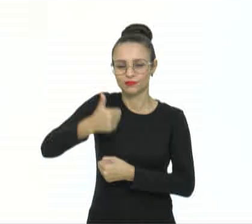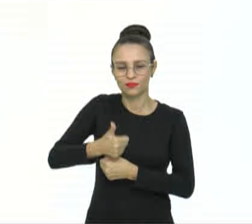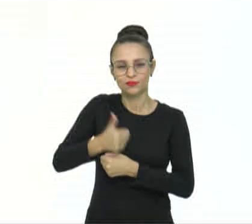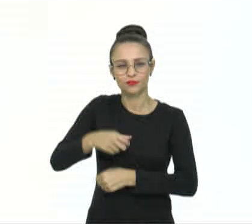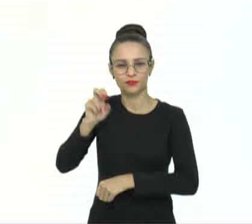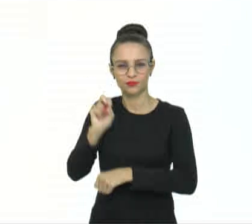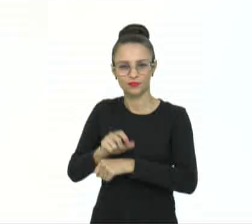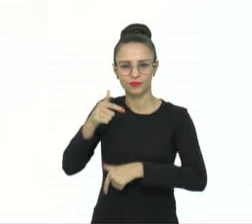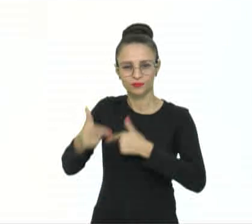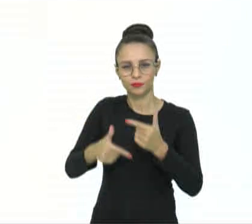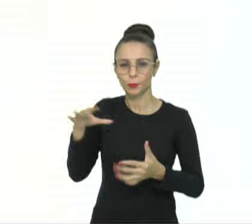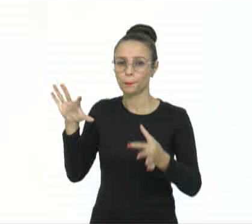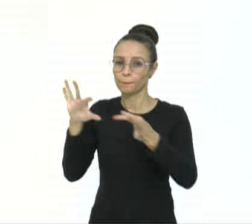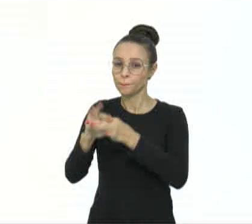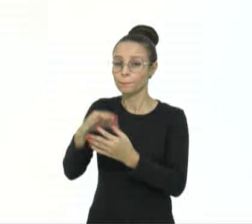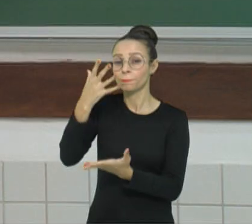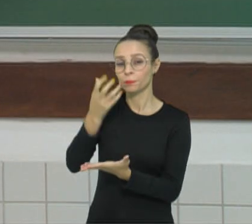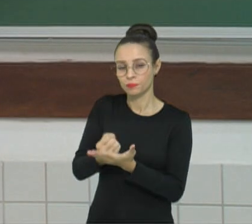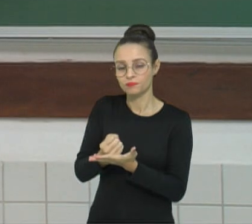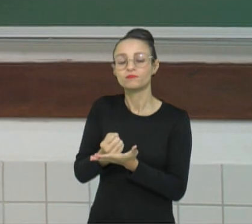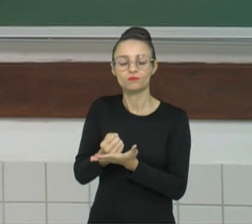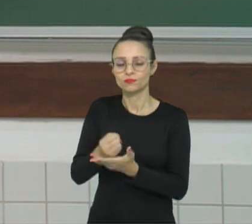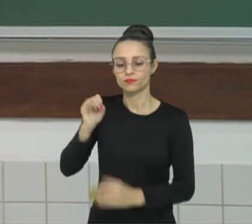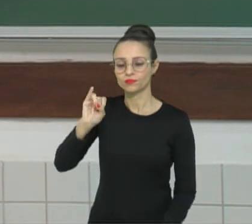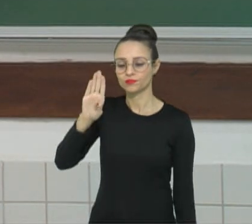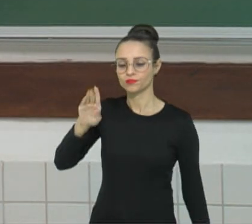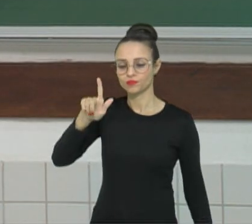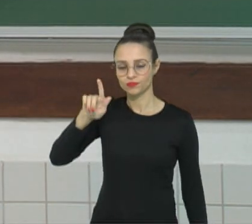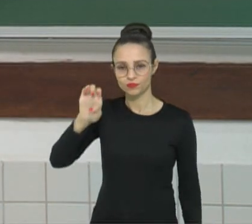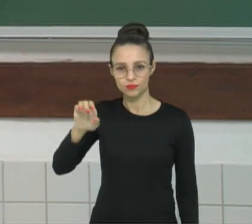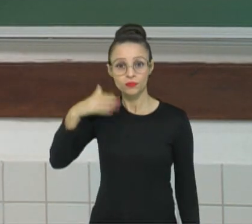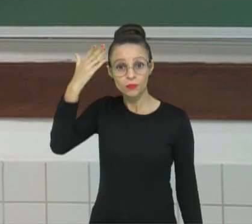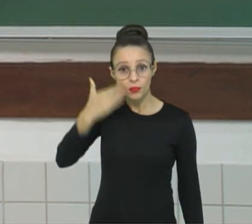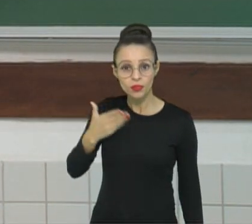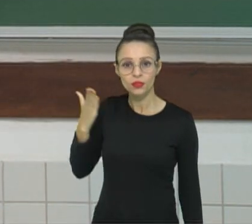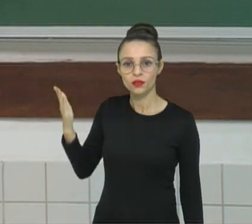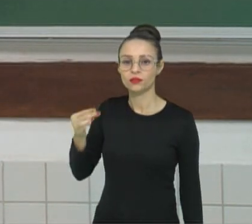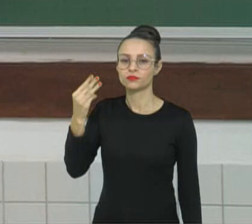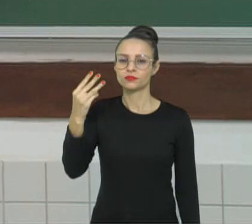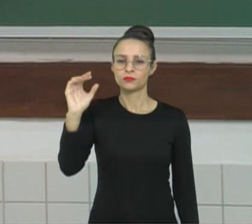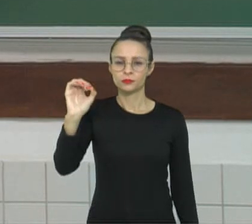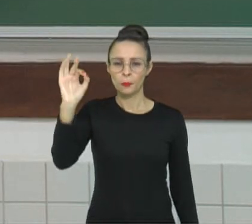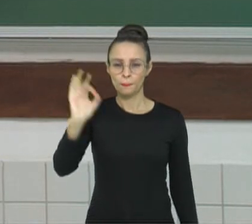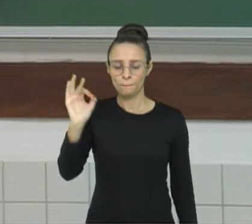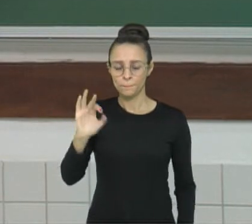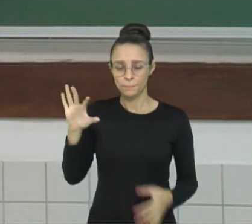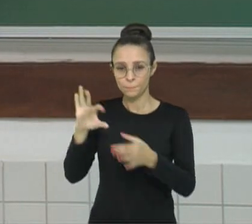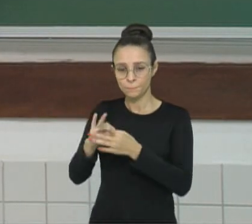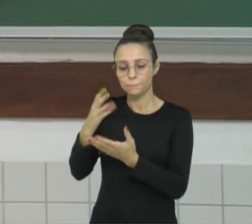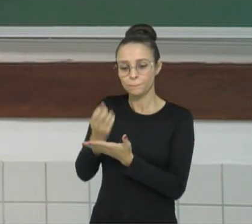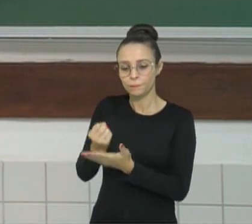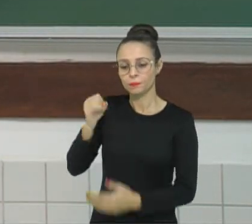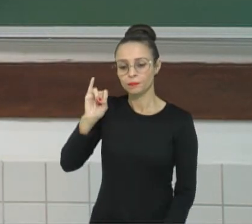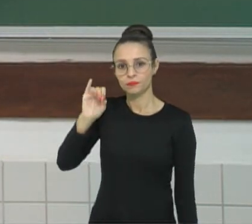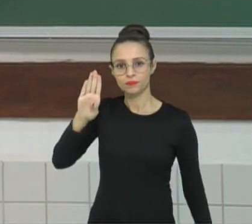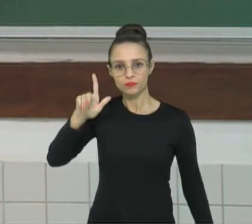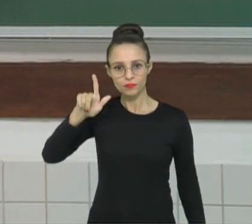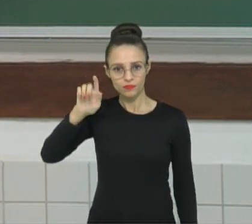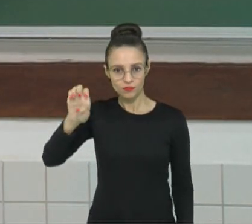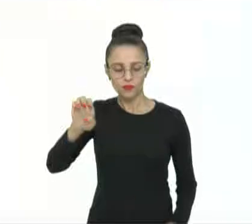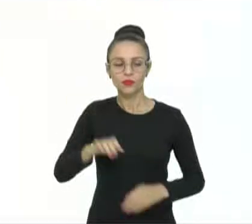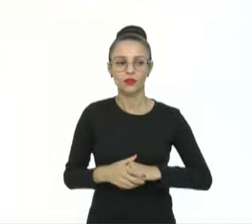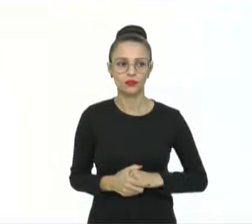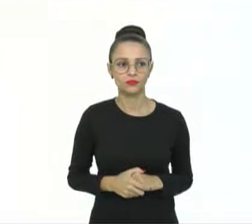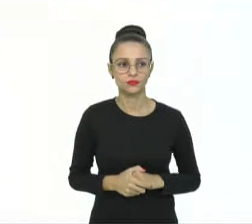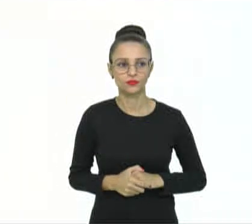segundo dados do IBGE. Então, o argumento de evidência, ele está aqui, ó, 30%, segundo dados do IBGE.